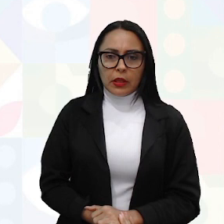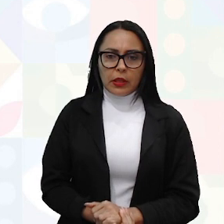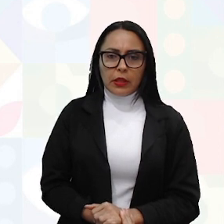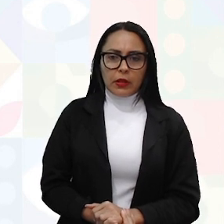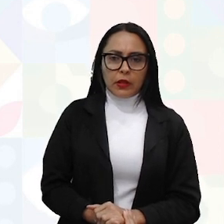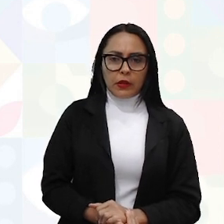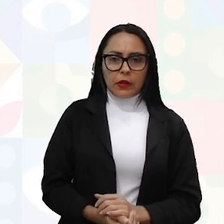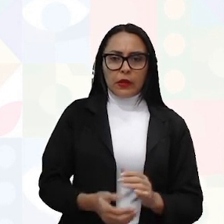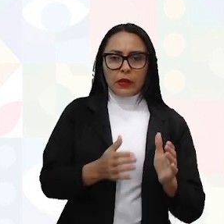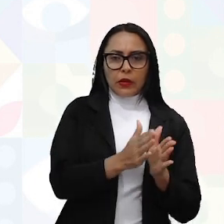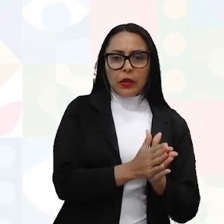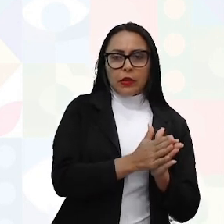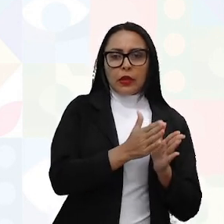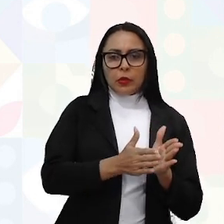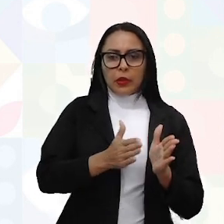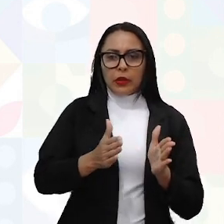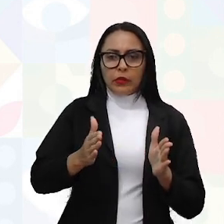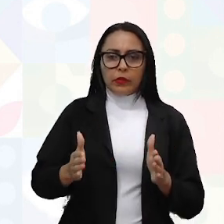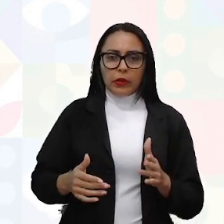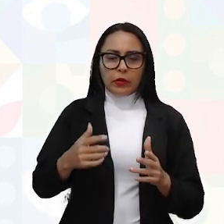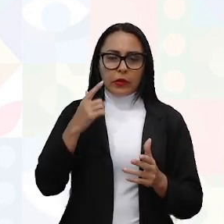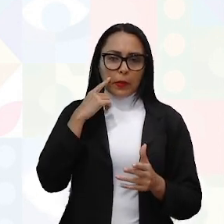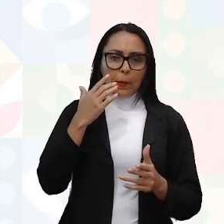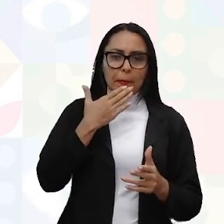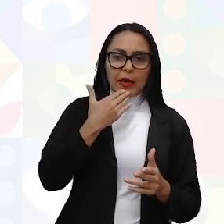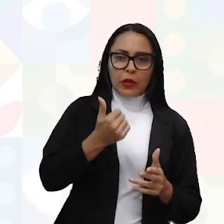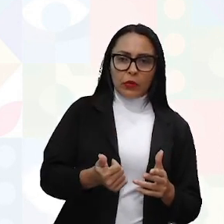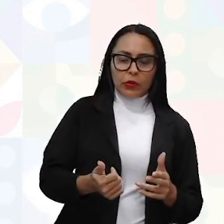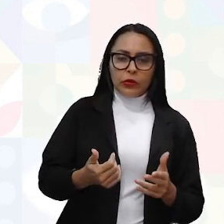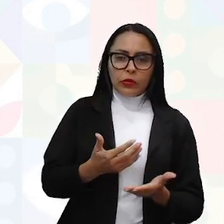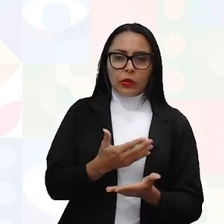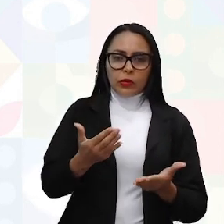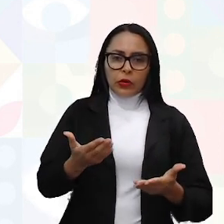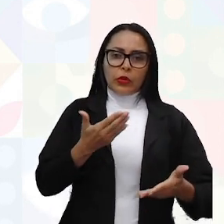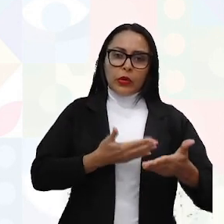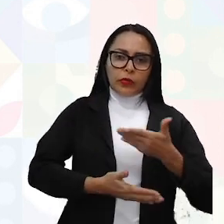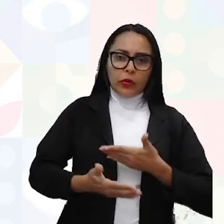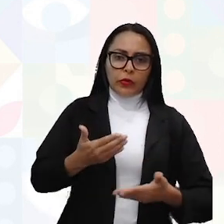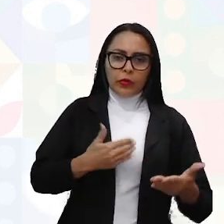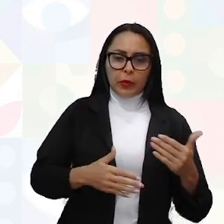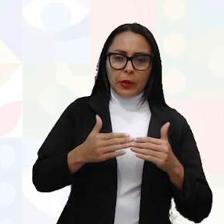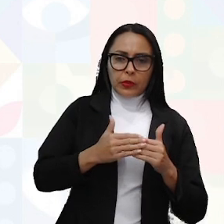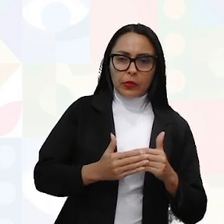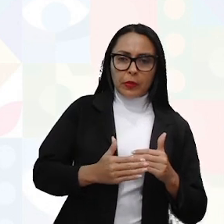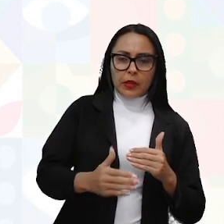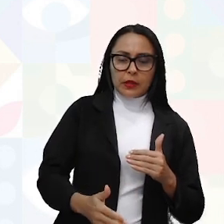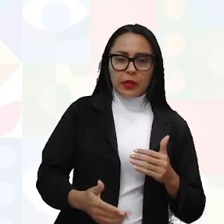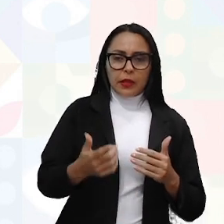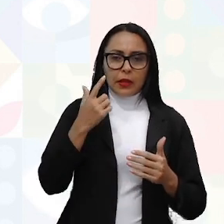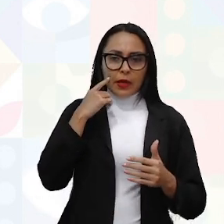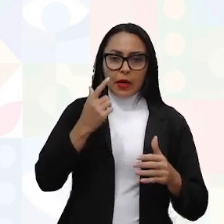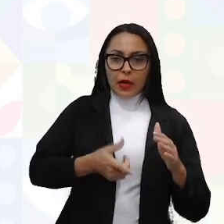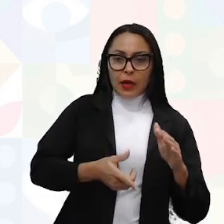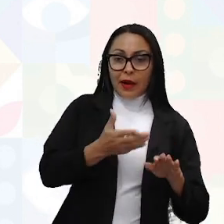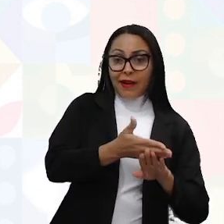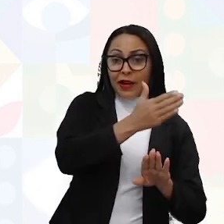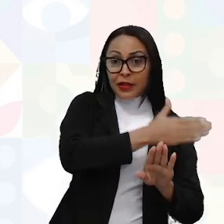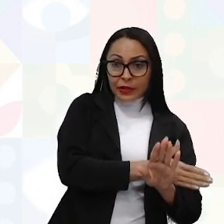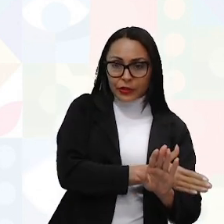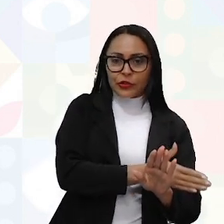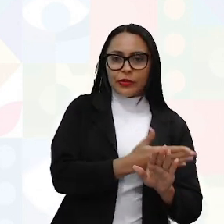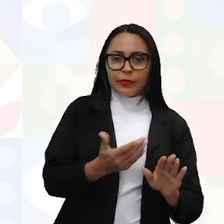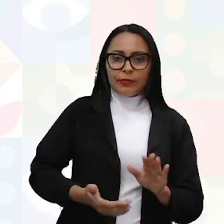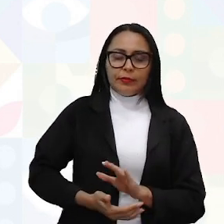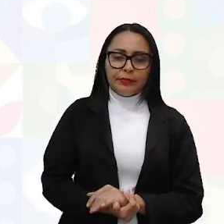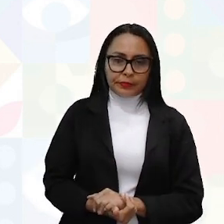de trazer uma série de benefícios, são ainda melhores quando o envolvimento começa o mais cedo